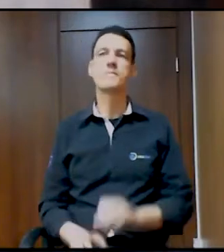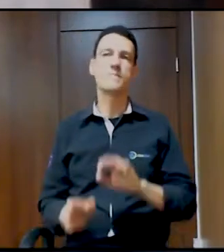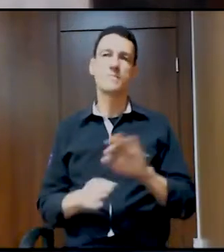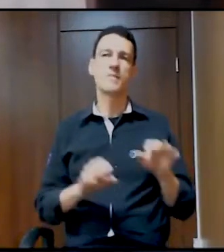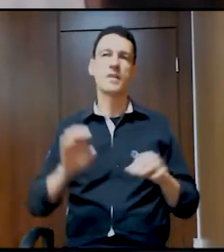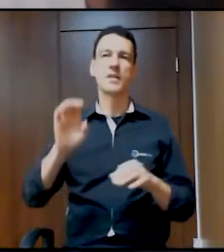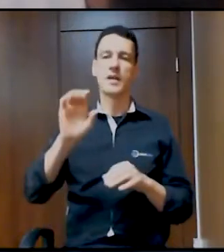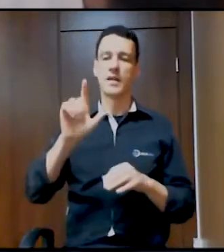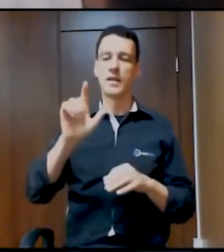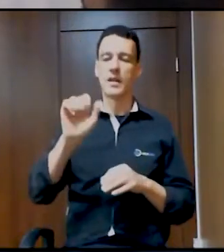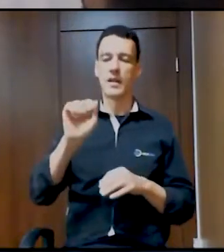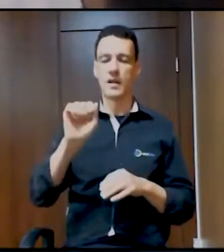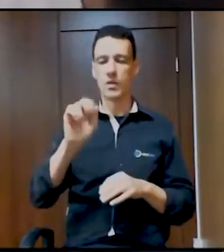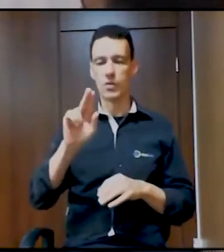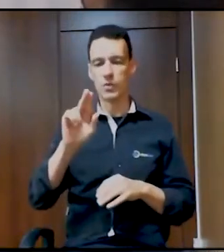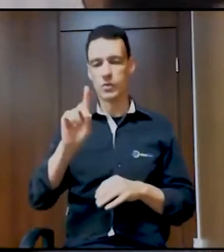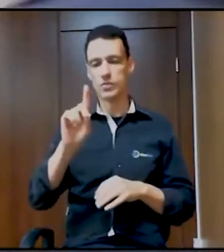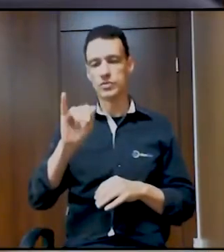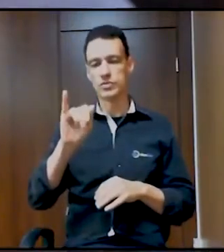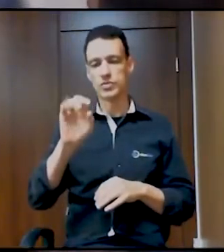Anô.